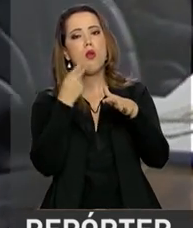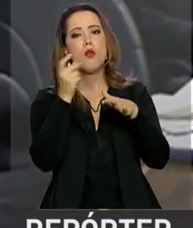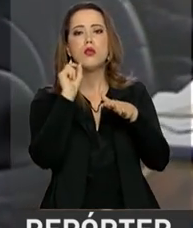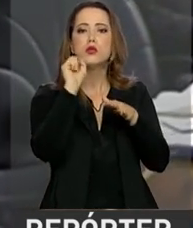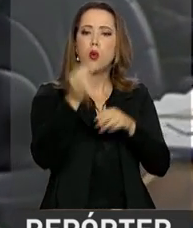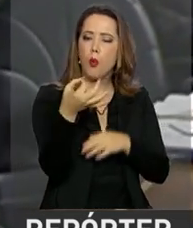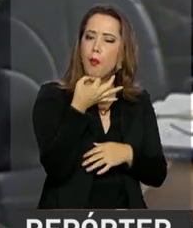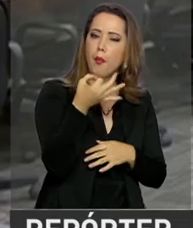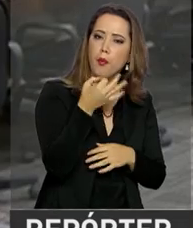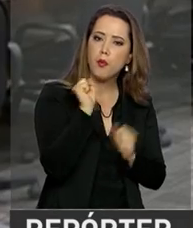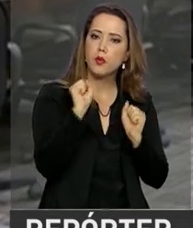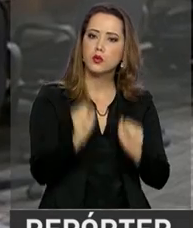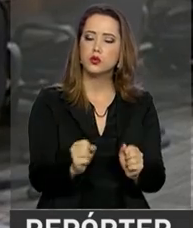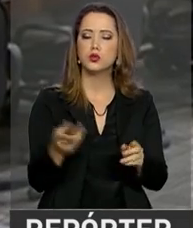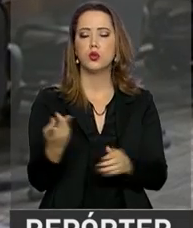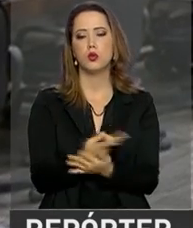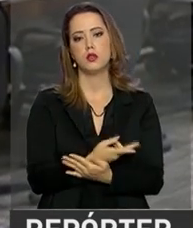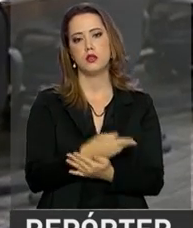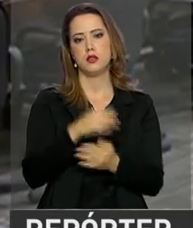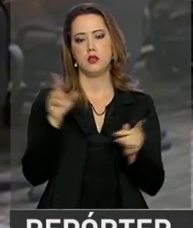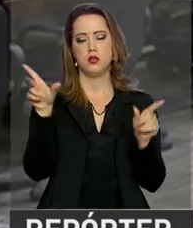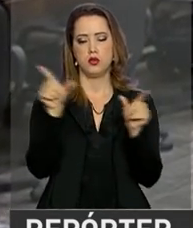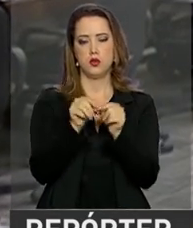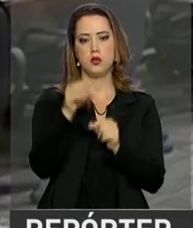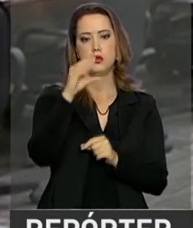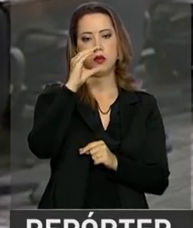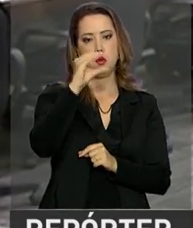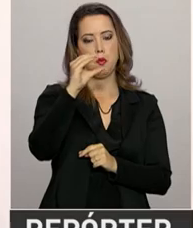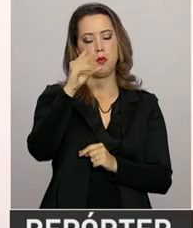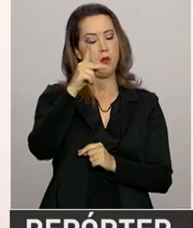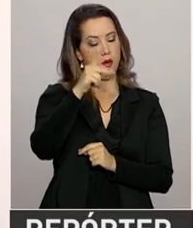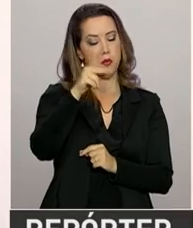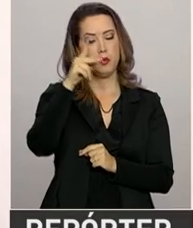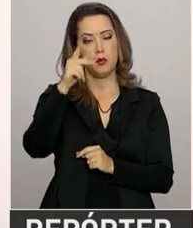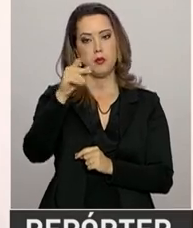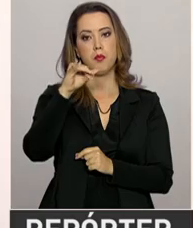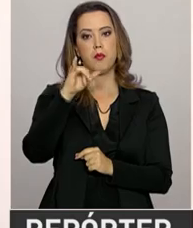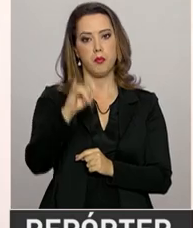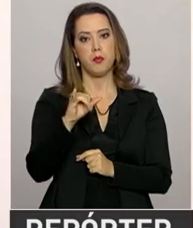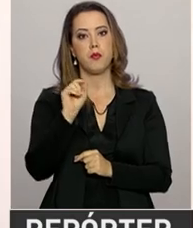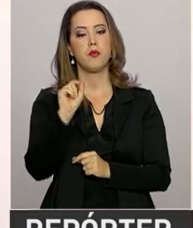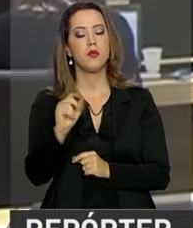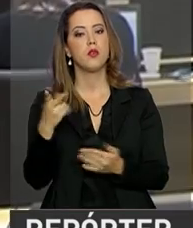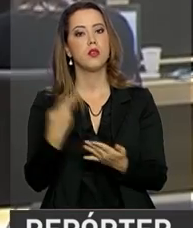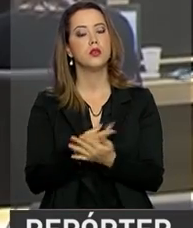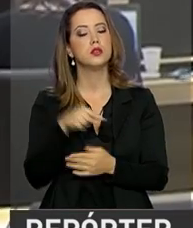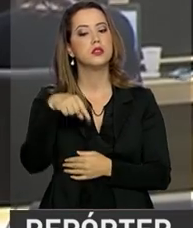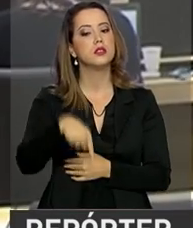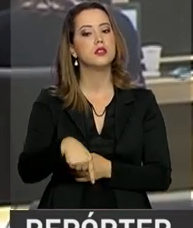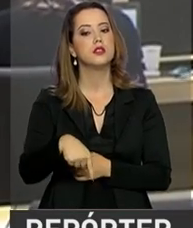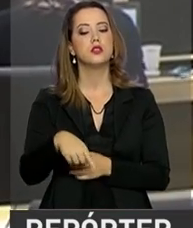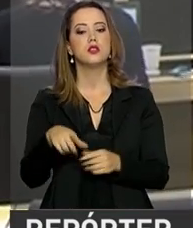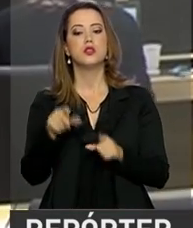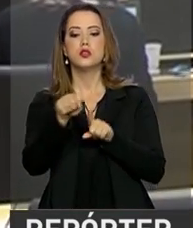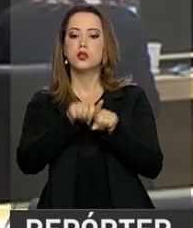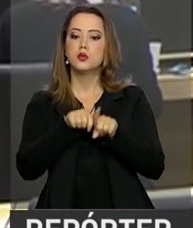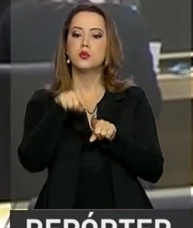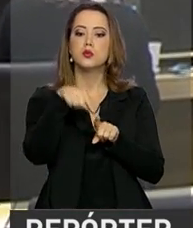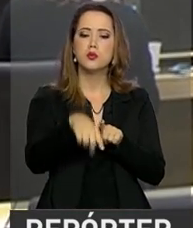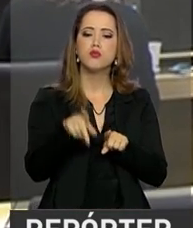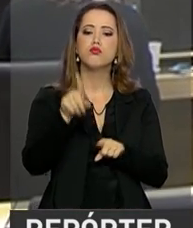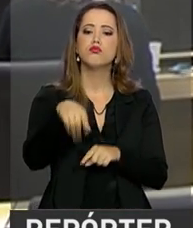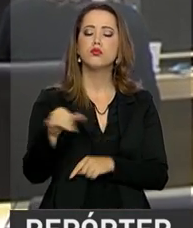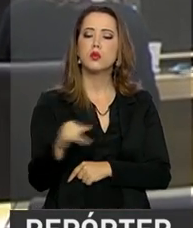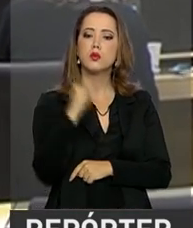para o programa PPI que vai ser lançado oficialmente neste mês o secretário Moreira Franco disse que a prioridade é